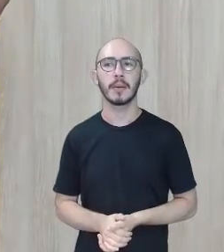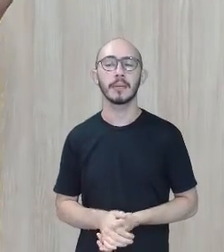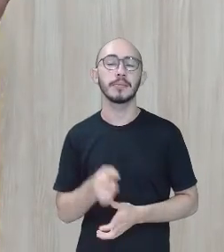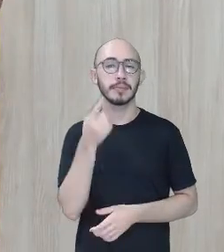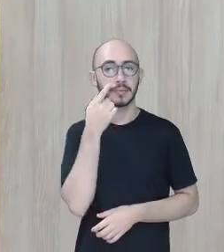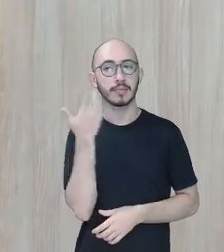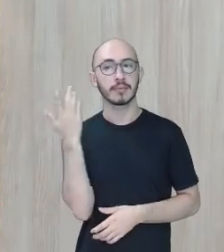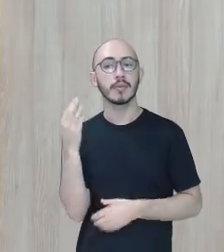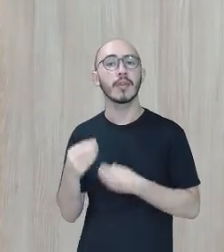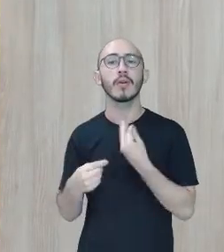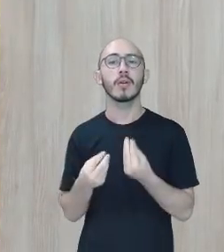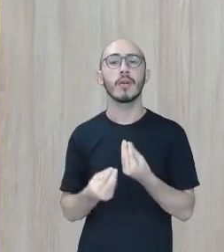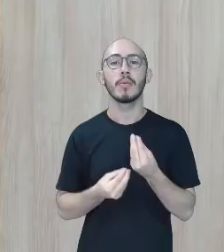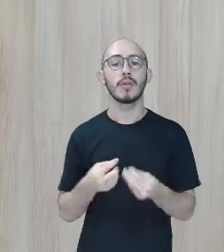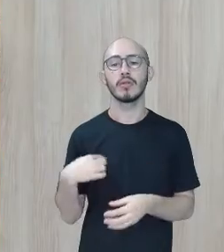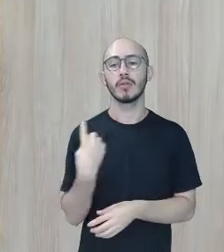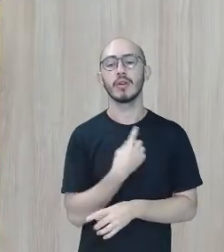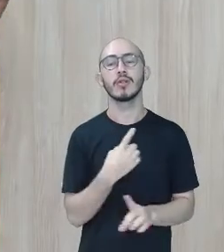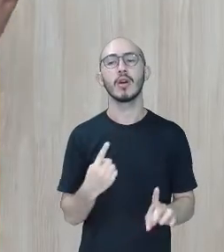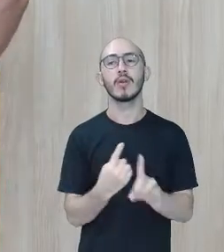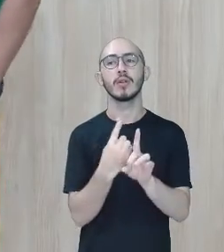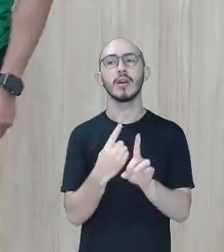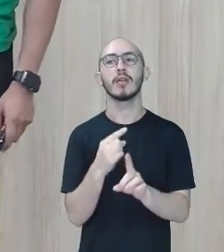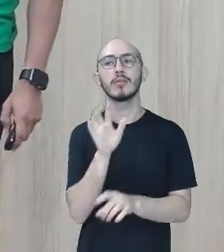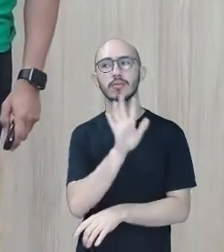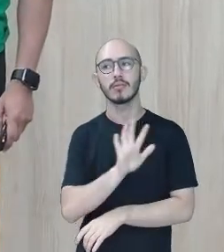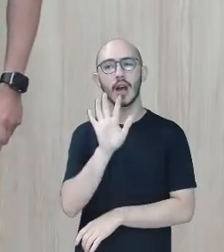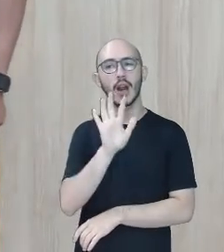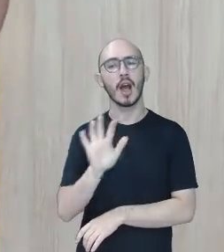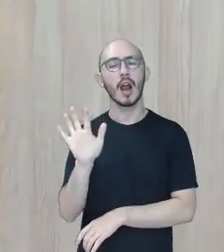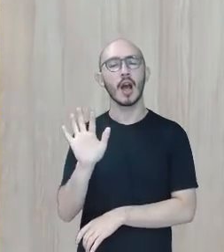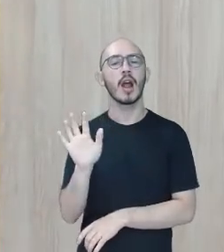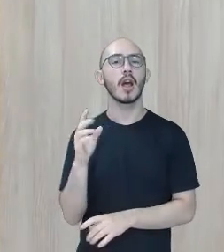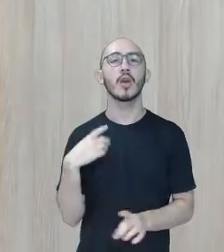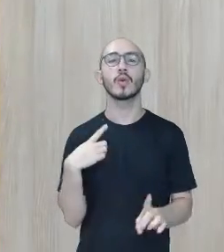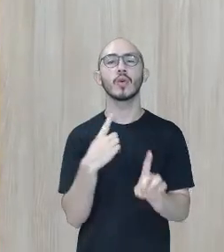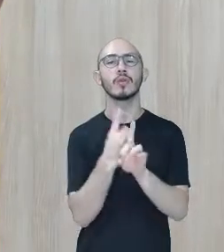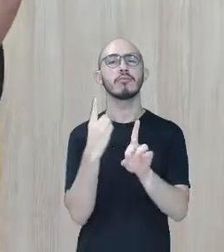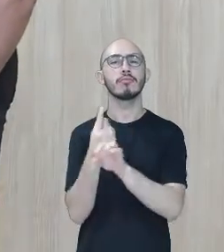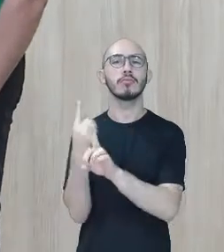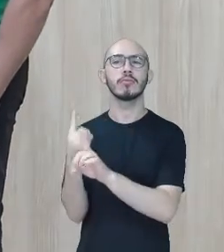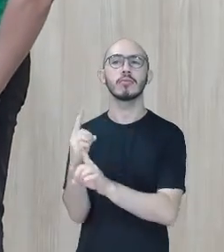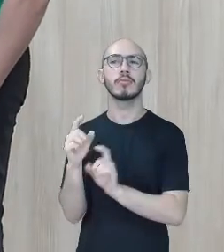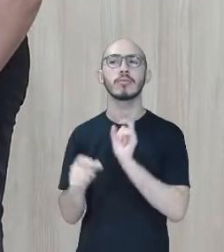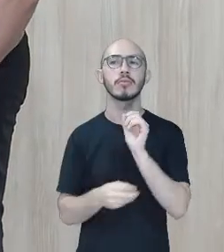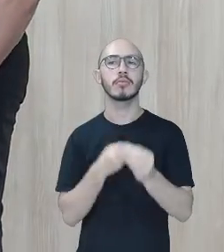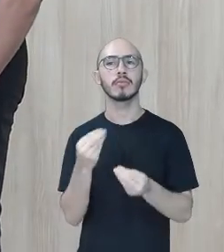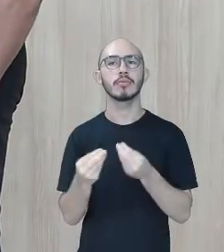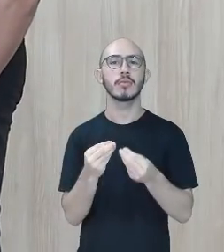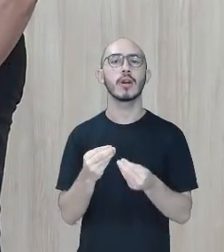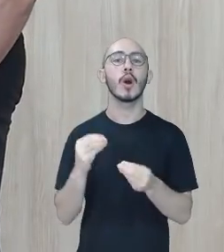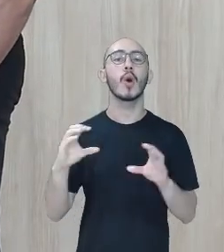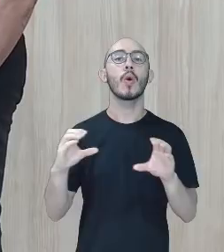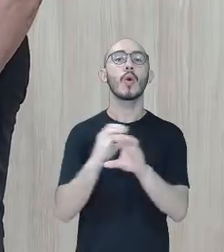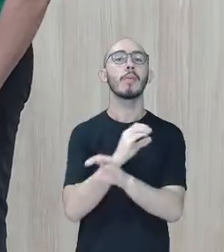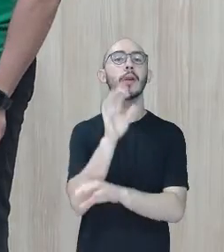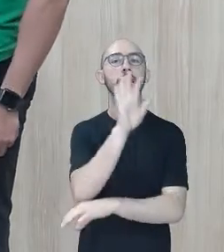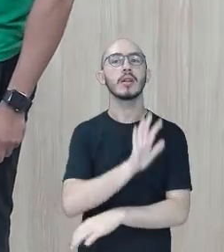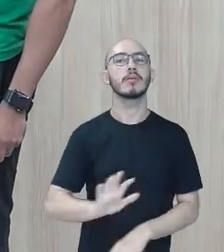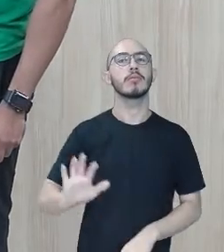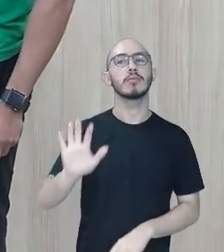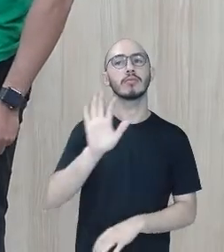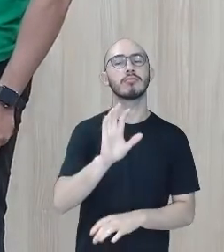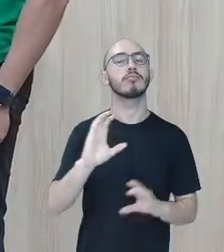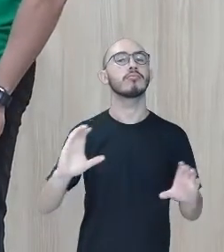gente encontrar, né, encontramos a área de cada parte dessa que a gente separou. E para a gente encontrar a área